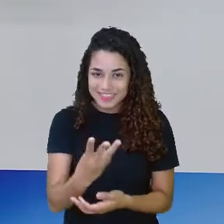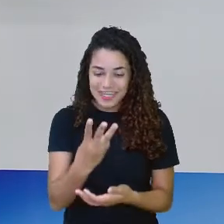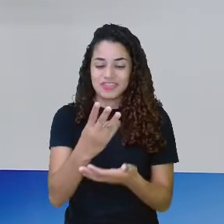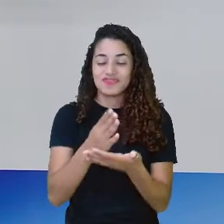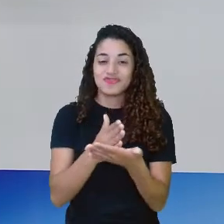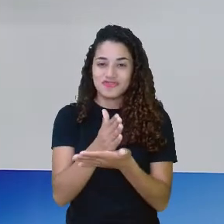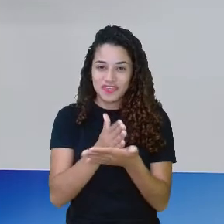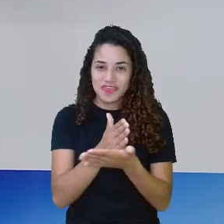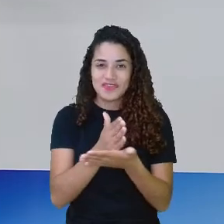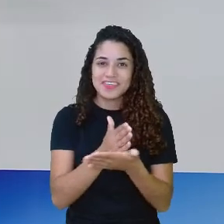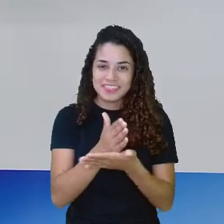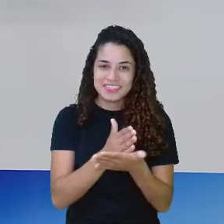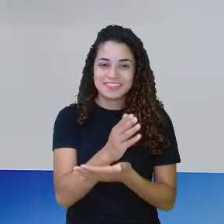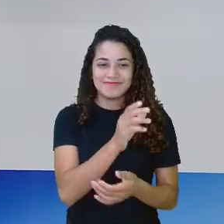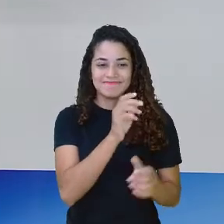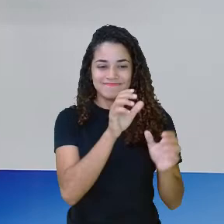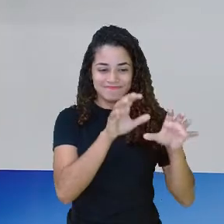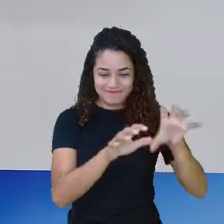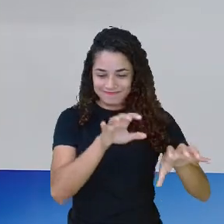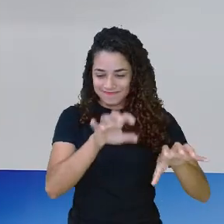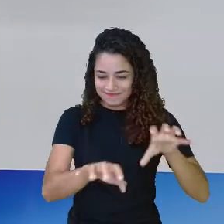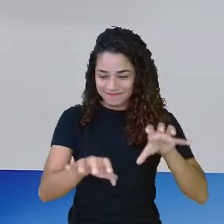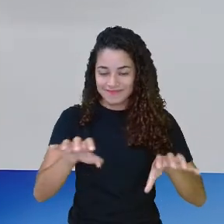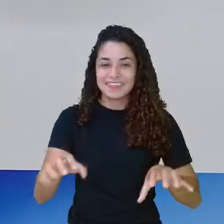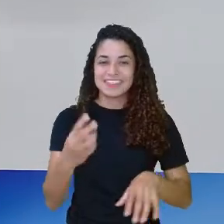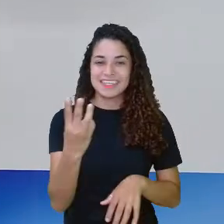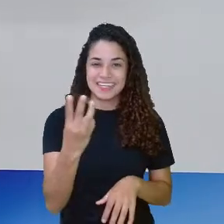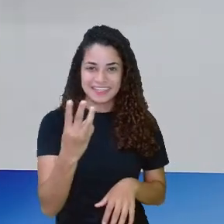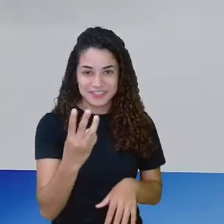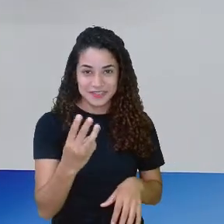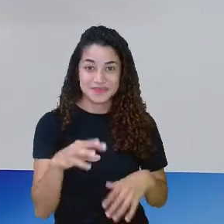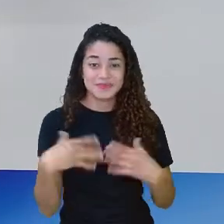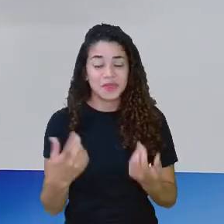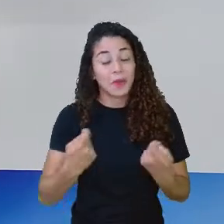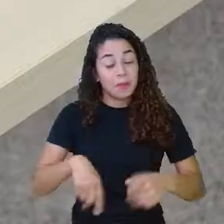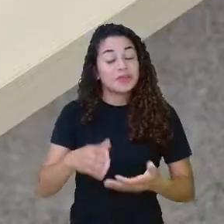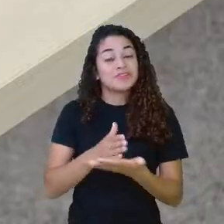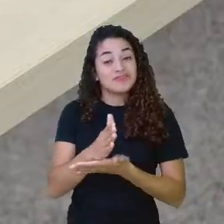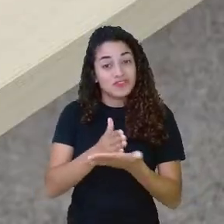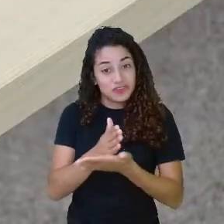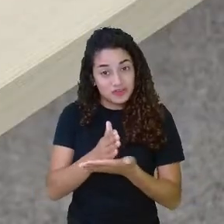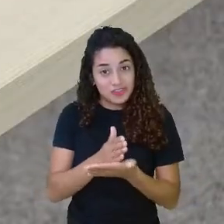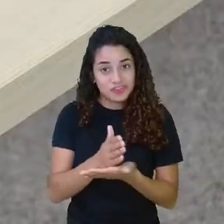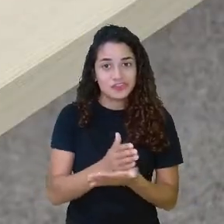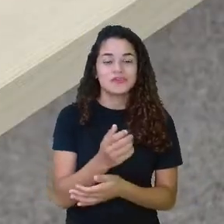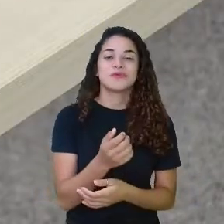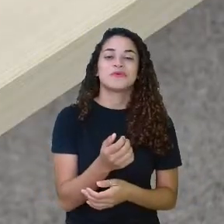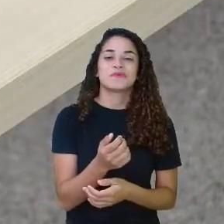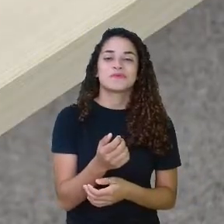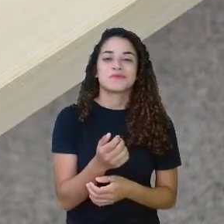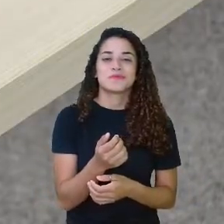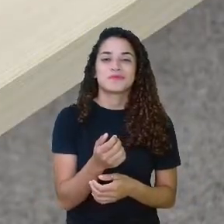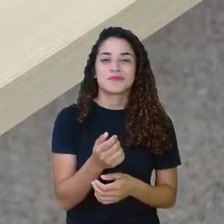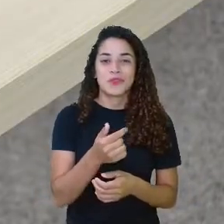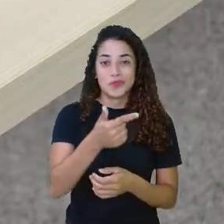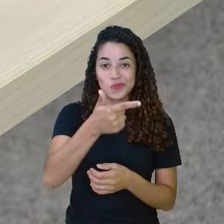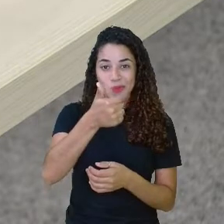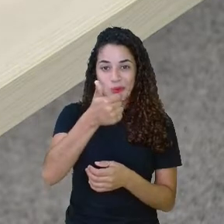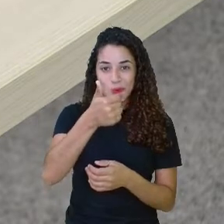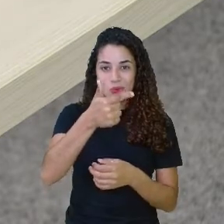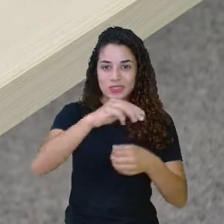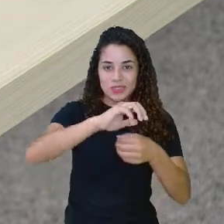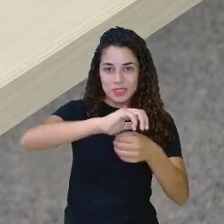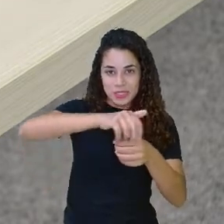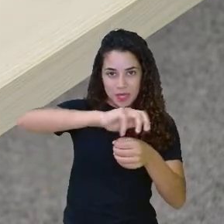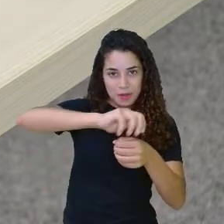que eu vou fazer aqui com as tampinhas. Eu preciso dividir esta quantidade de 12